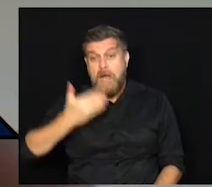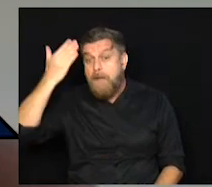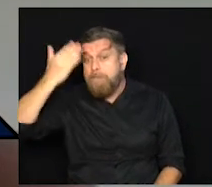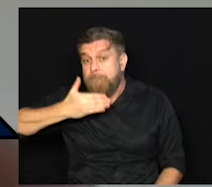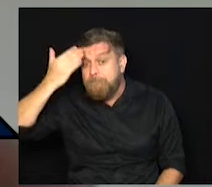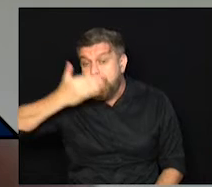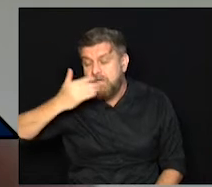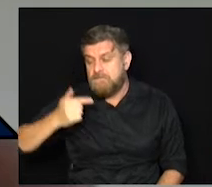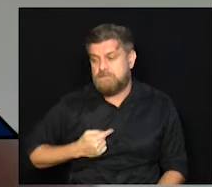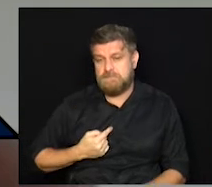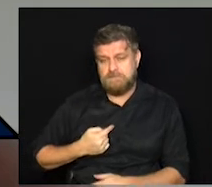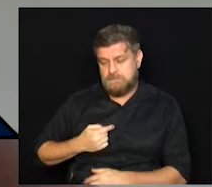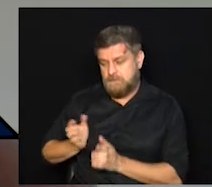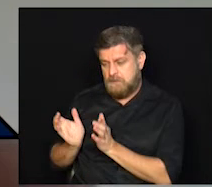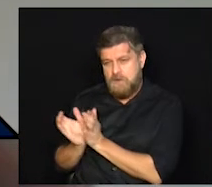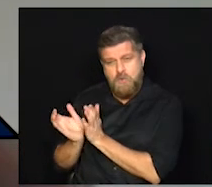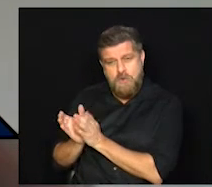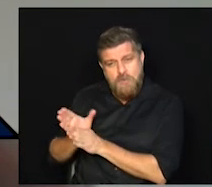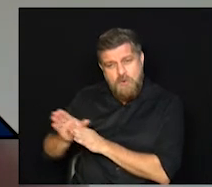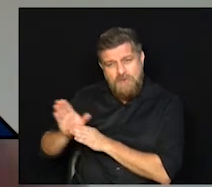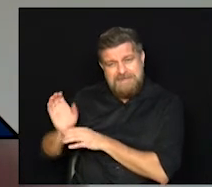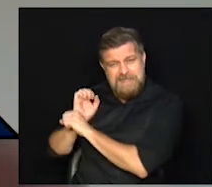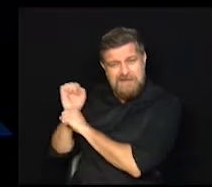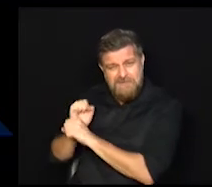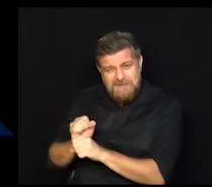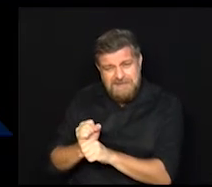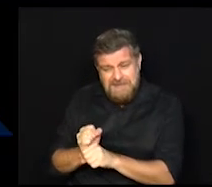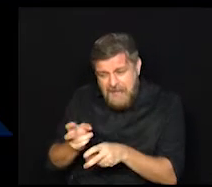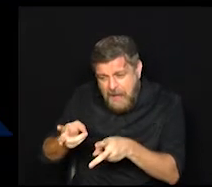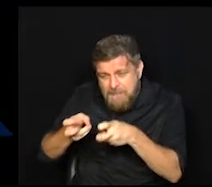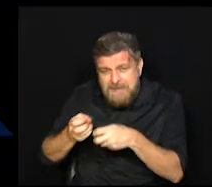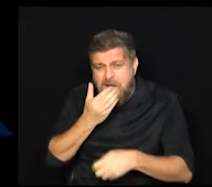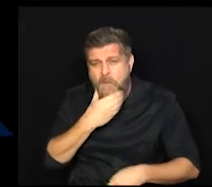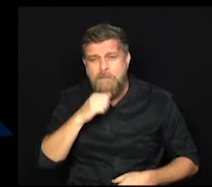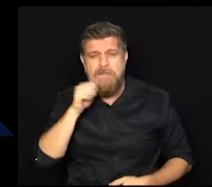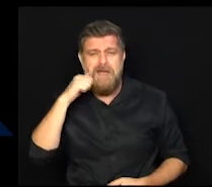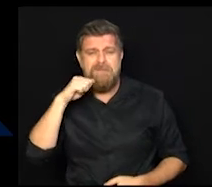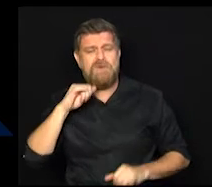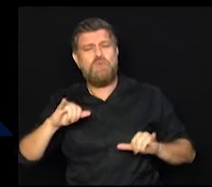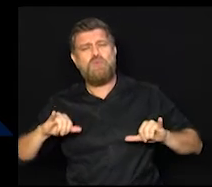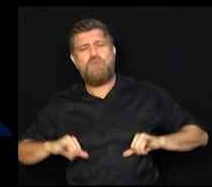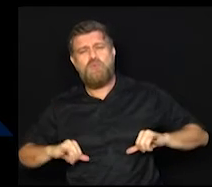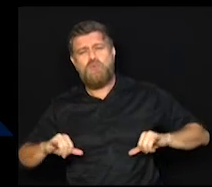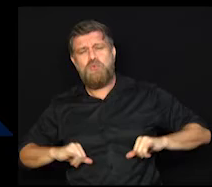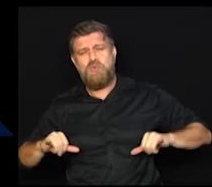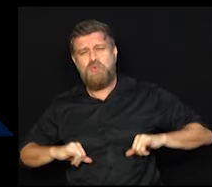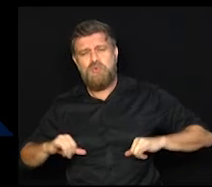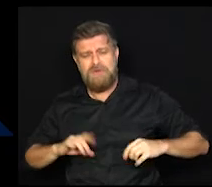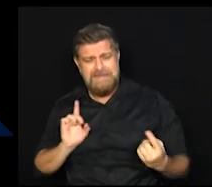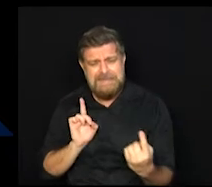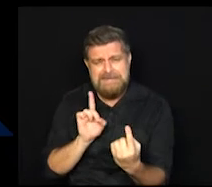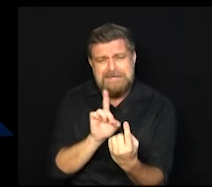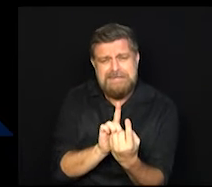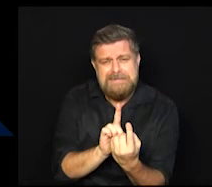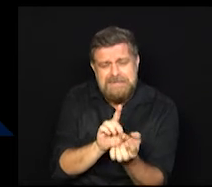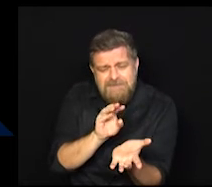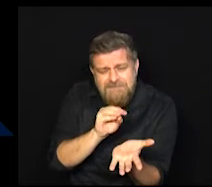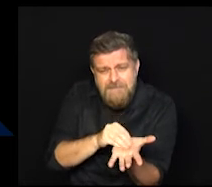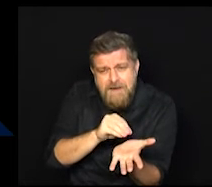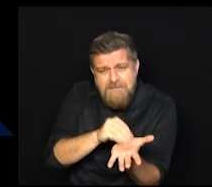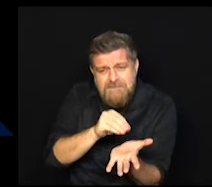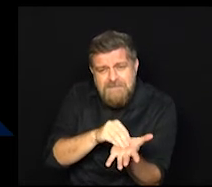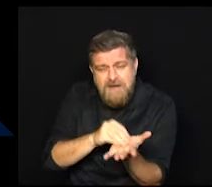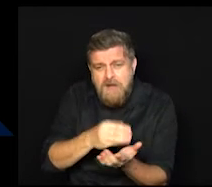anos todos ali no Conselho é o grande sofrimento dos pais, né? E a falta de atendimento para